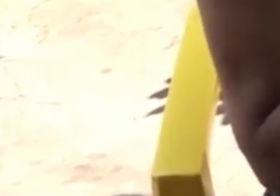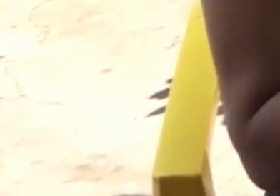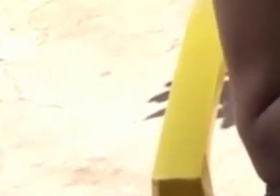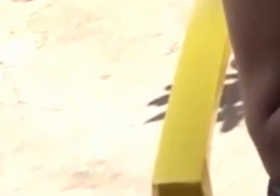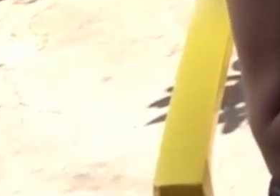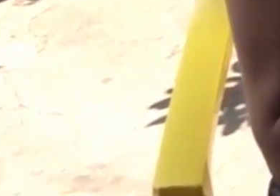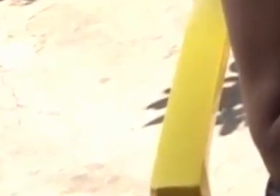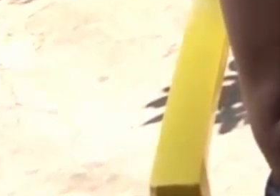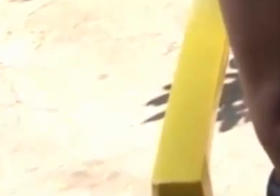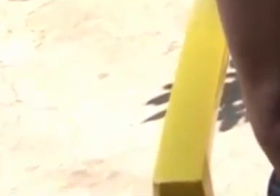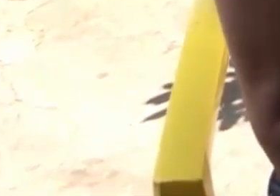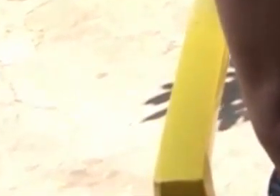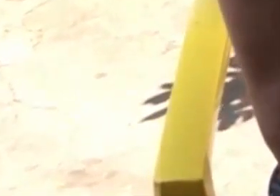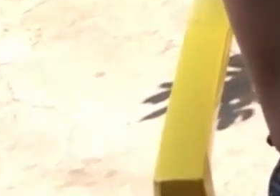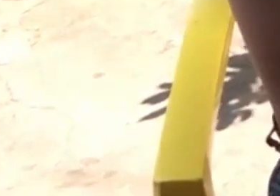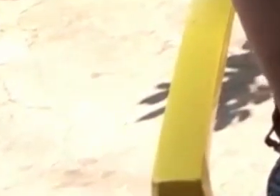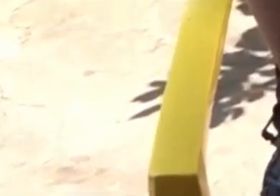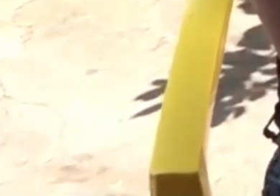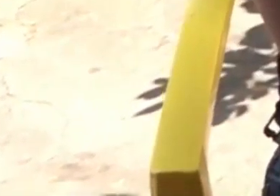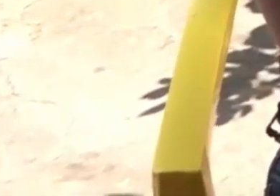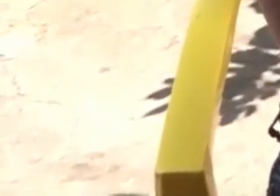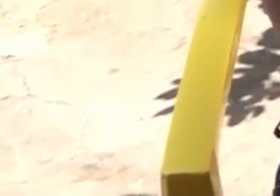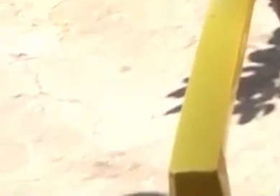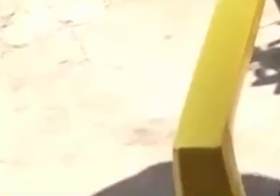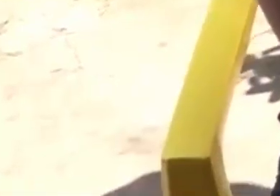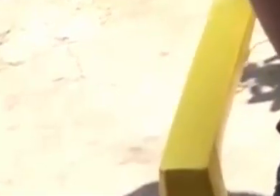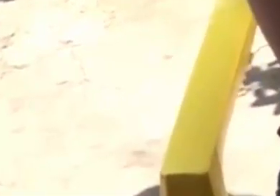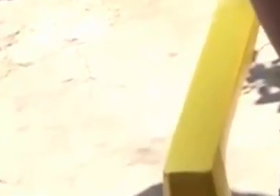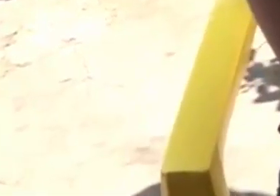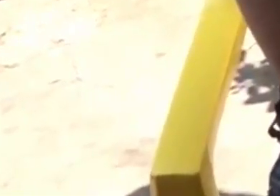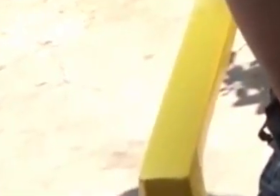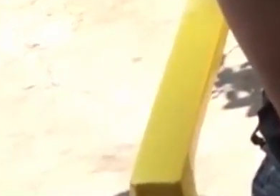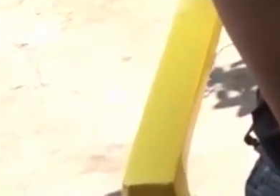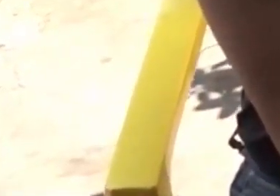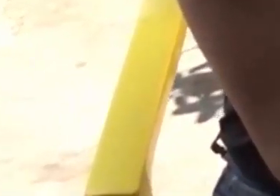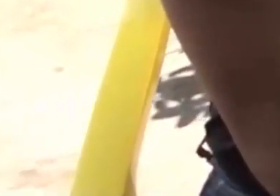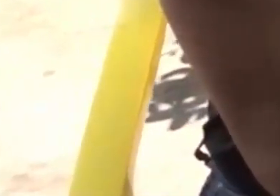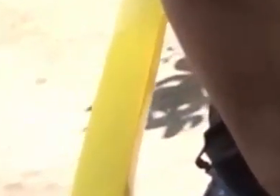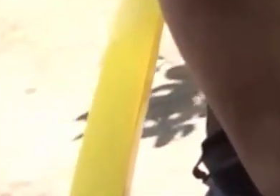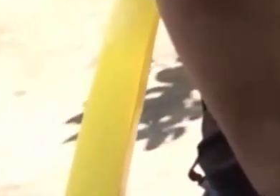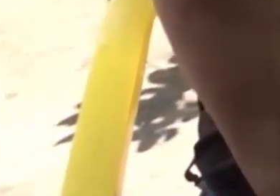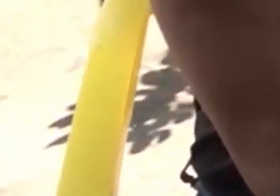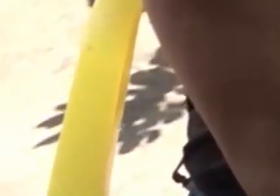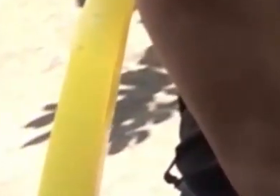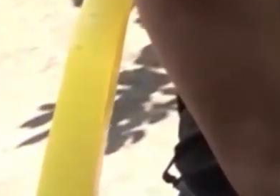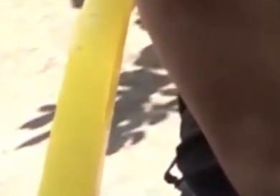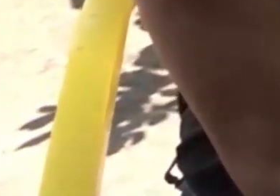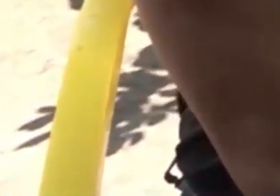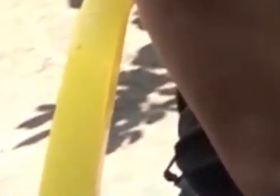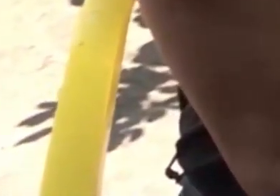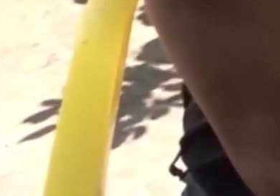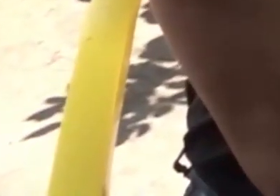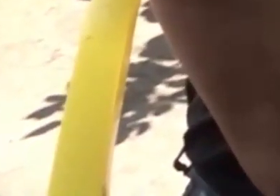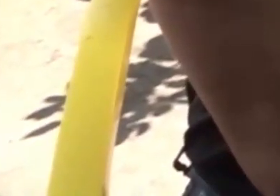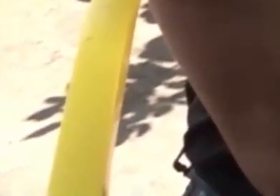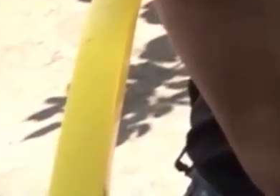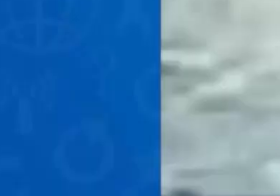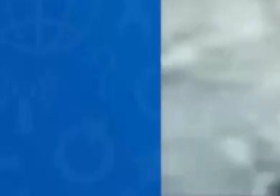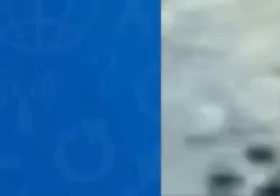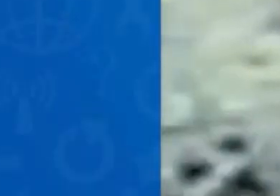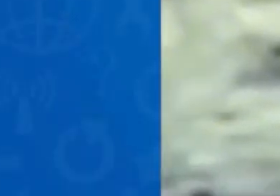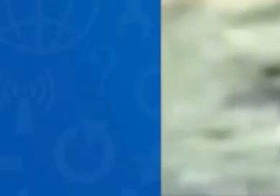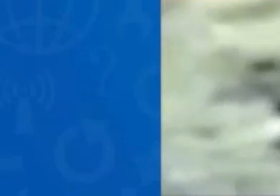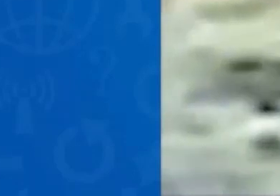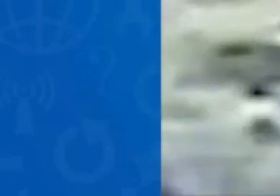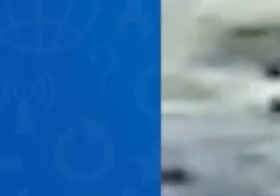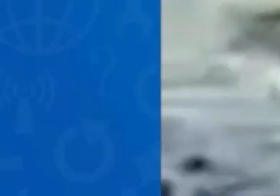É mais feliz, você concorda? Concordo. Porque se eles embriagar, mas eles não têm como brigar, porque eles gastaram dinheiro, foi eles dois.